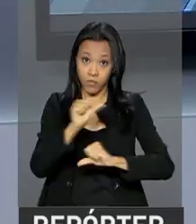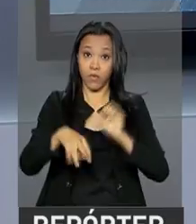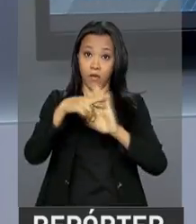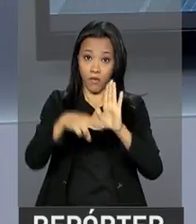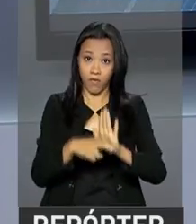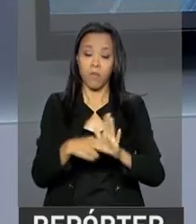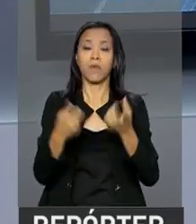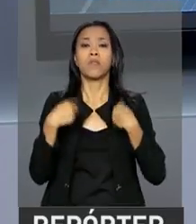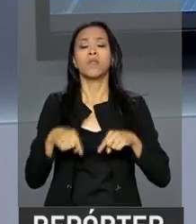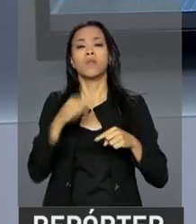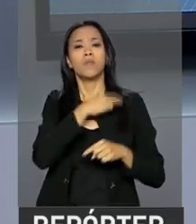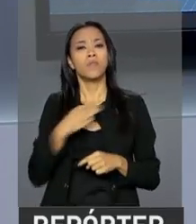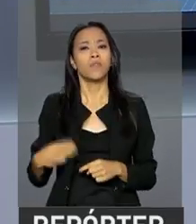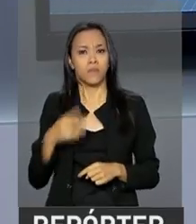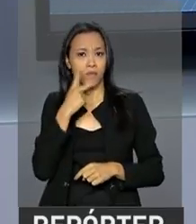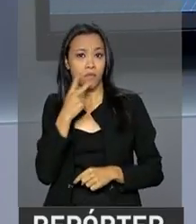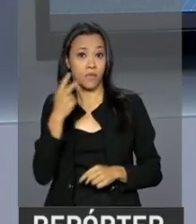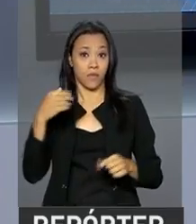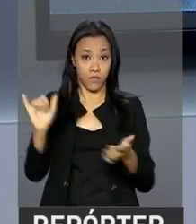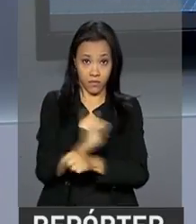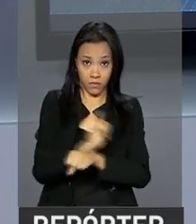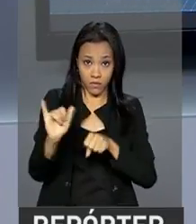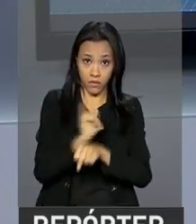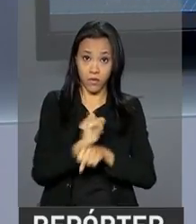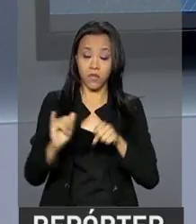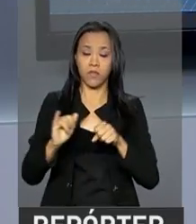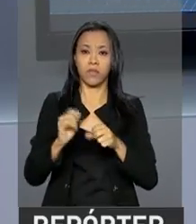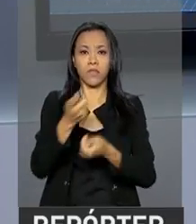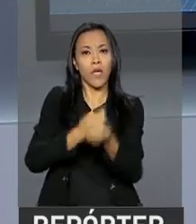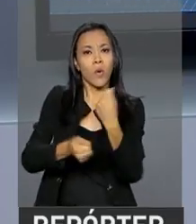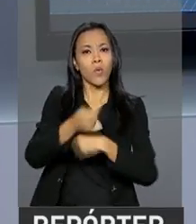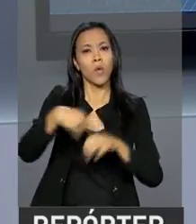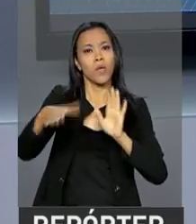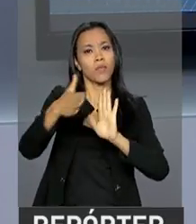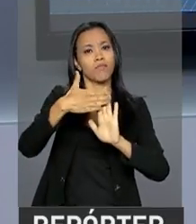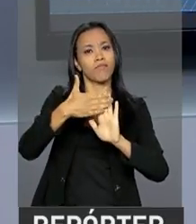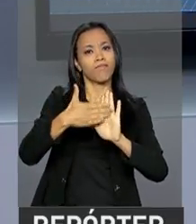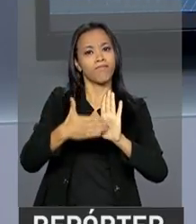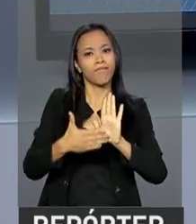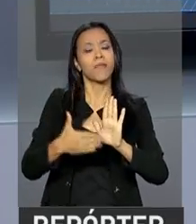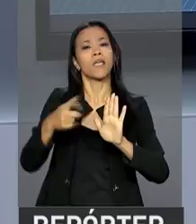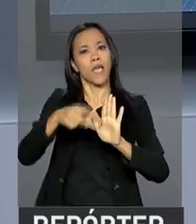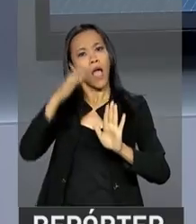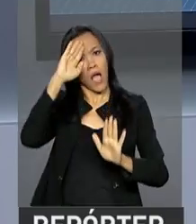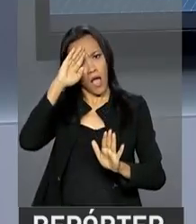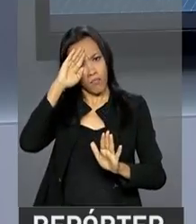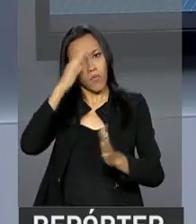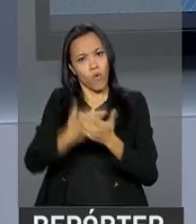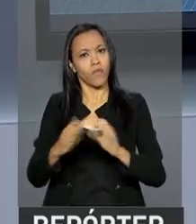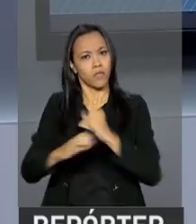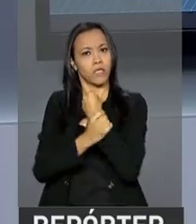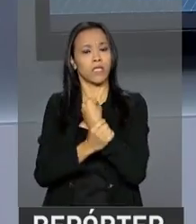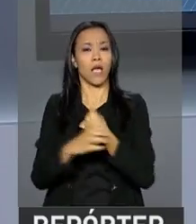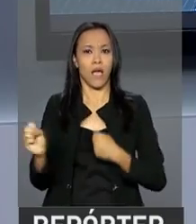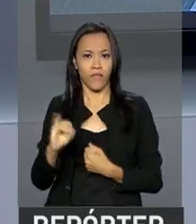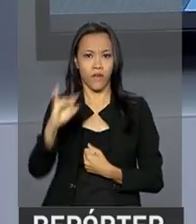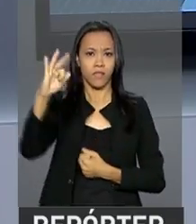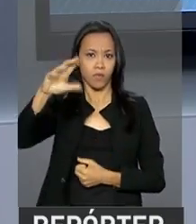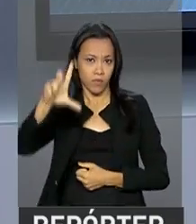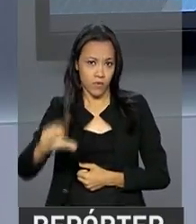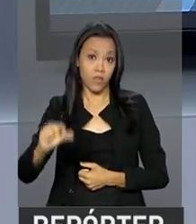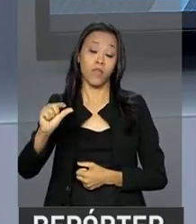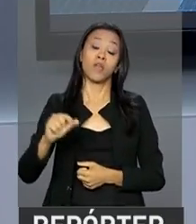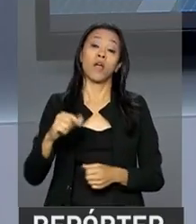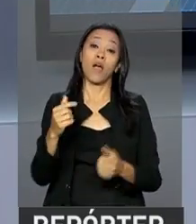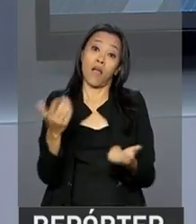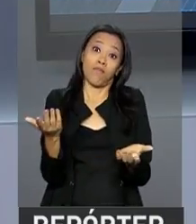ministro destacou ainda as medidas econômicas que o governo tem adotado e disse que a confiança voltou a inflação está cedendo o desemprego